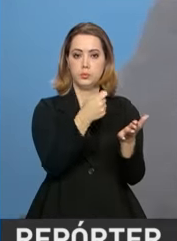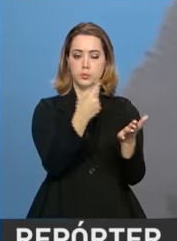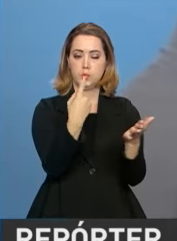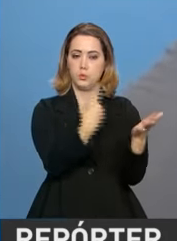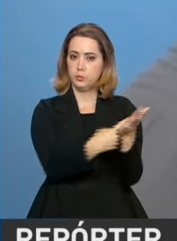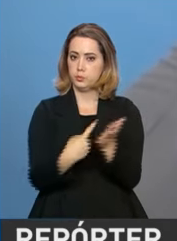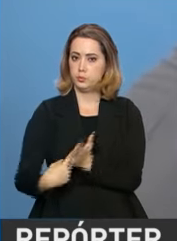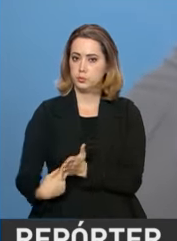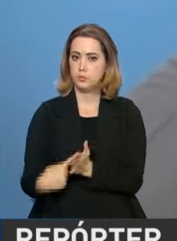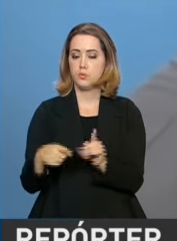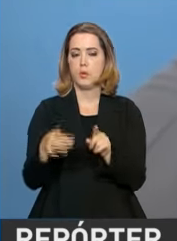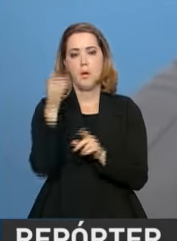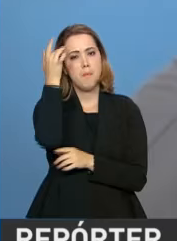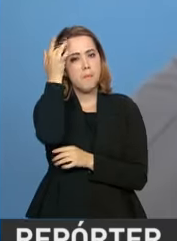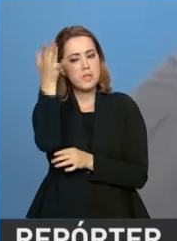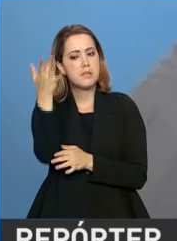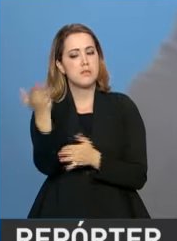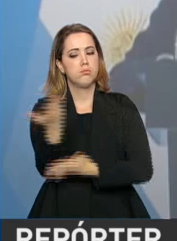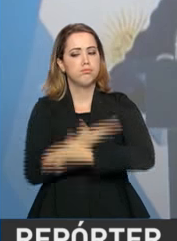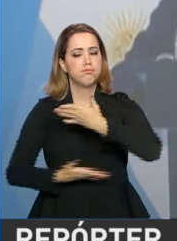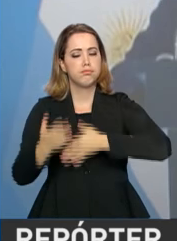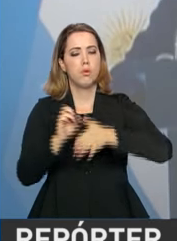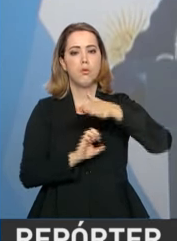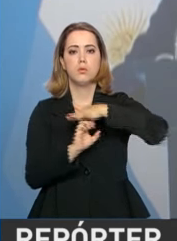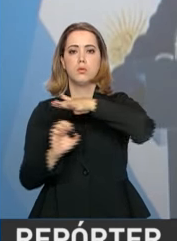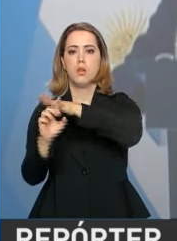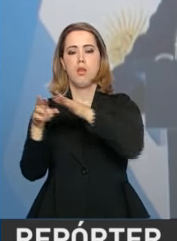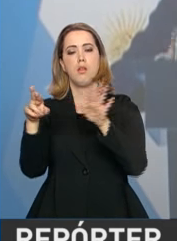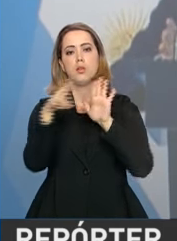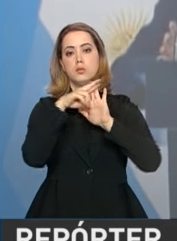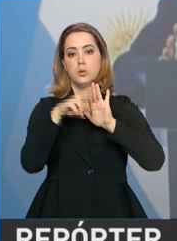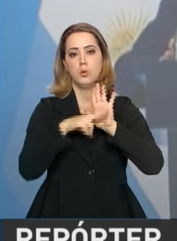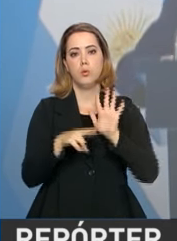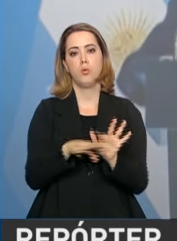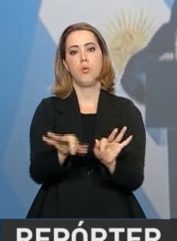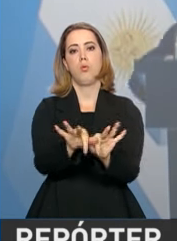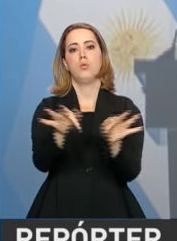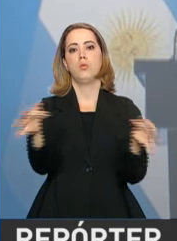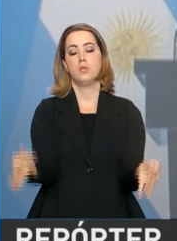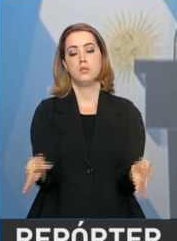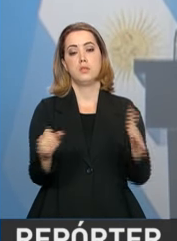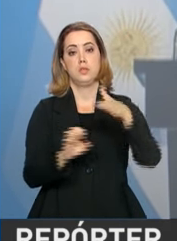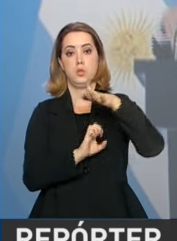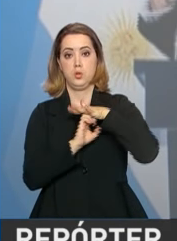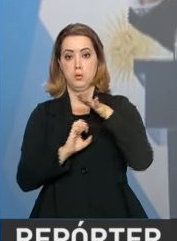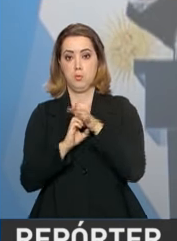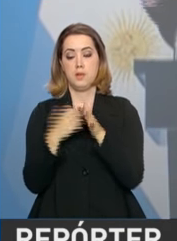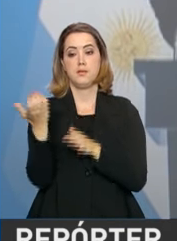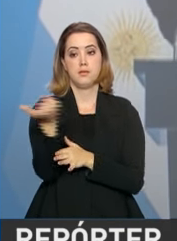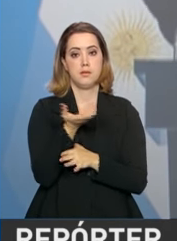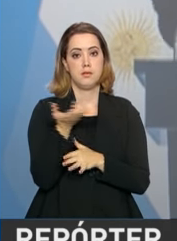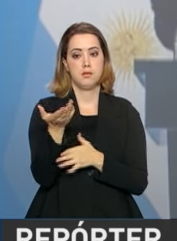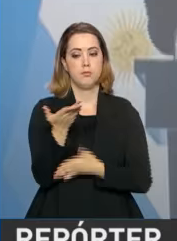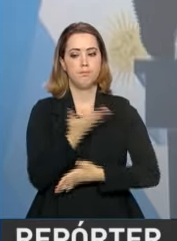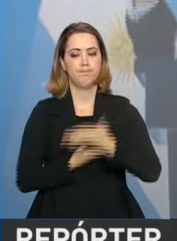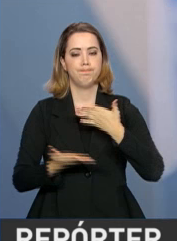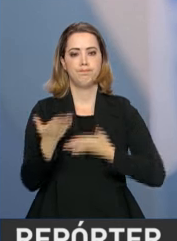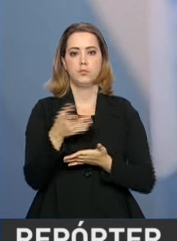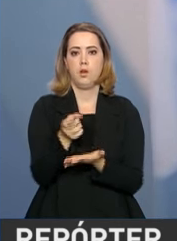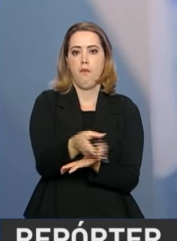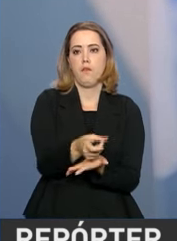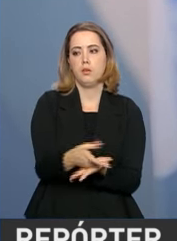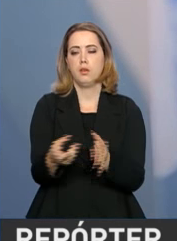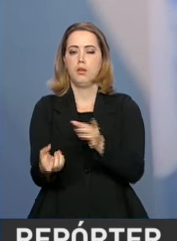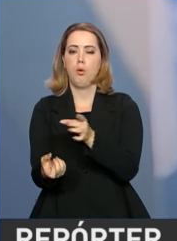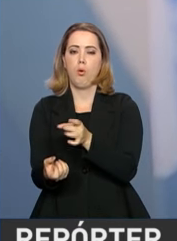comércio e tornar as regras mais simples para as micro e pequenas empresas interessadas no intercâmbio comercial.